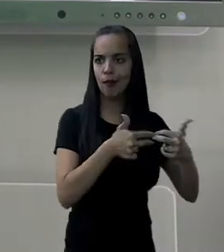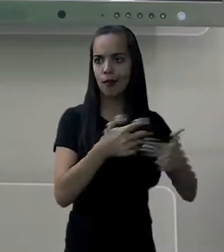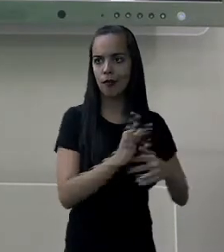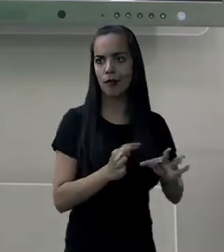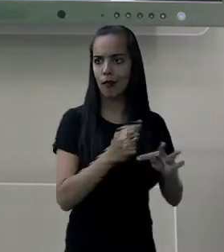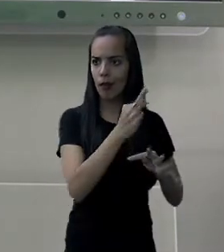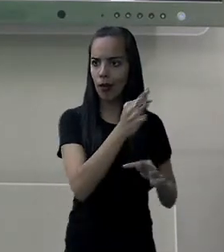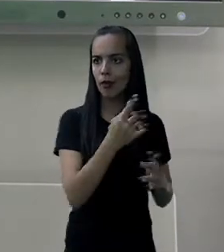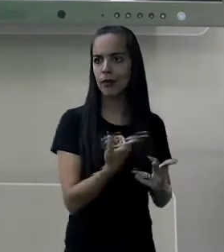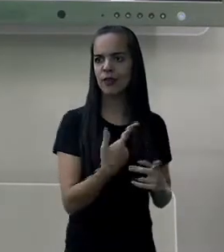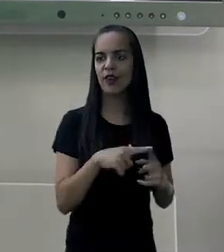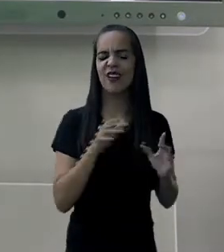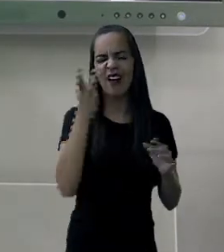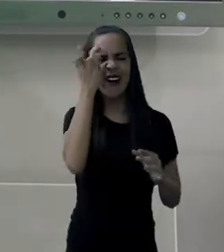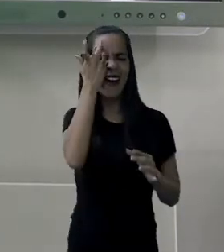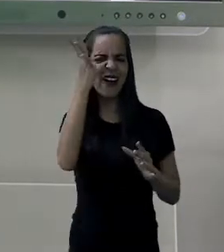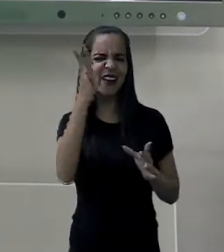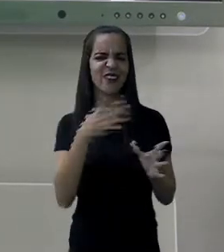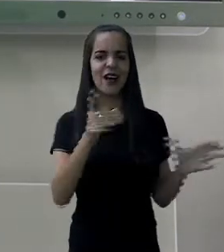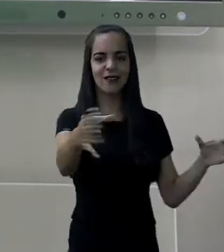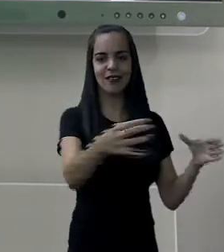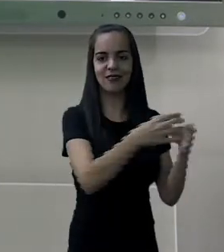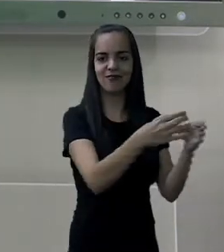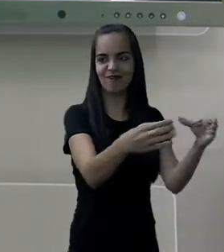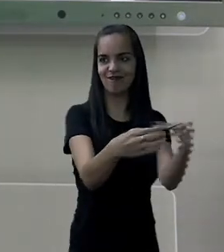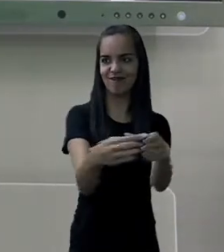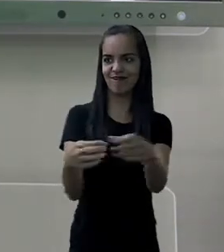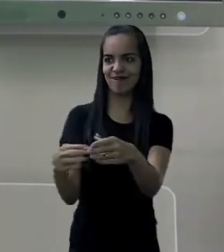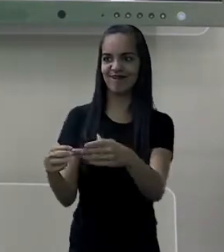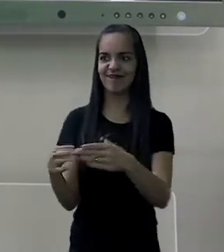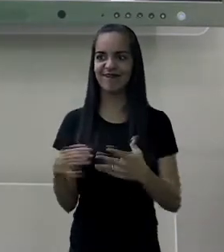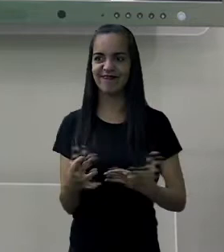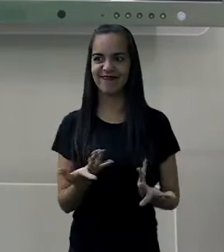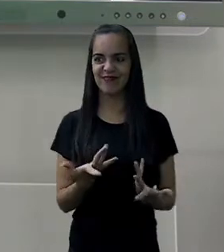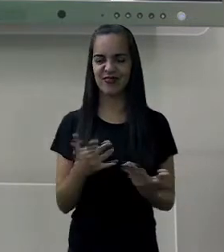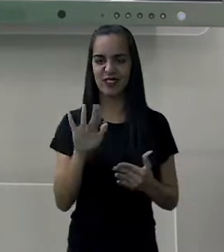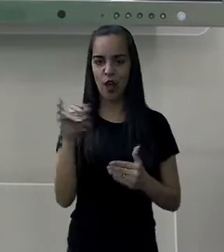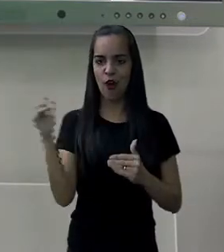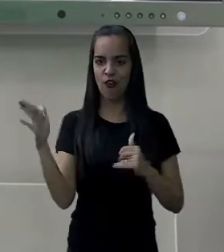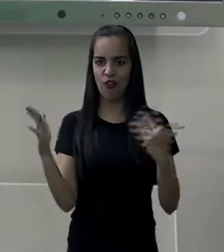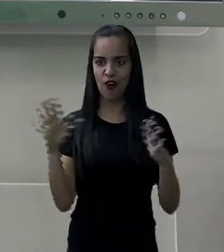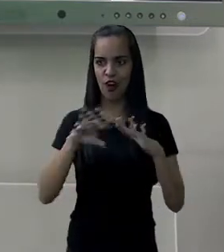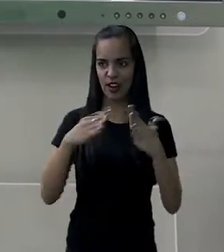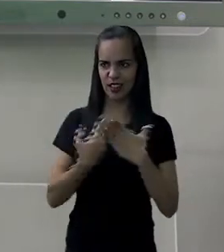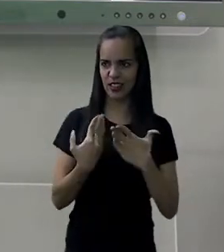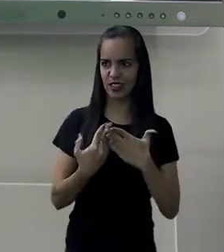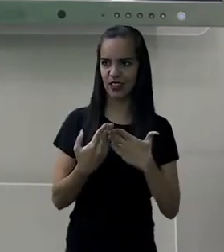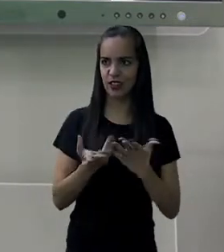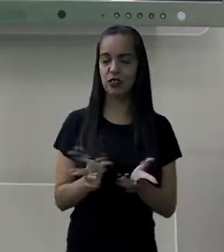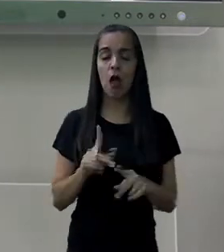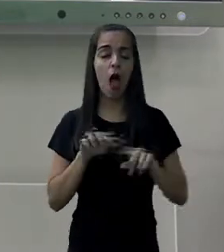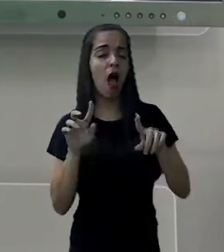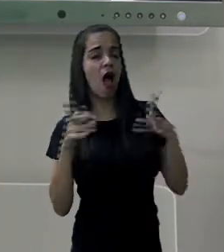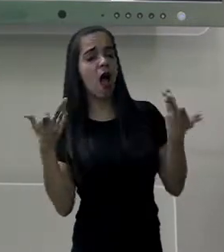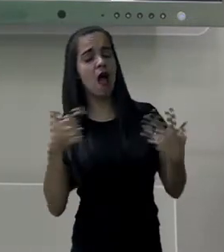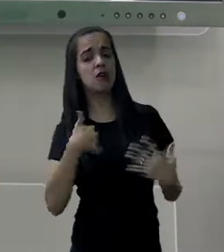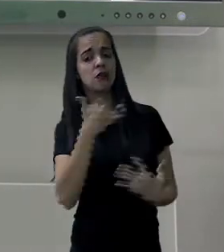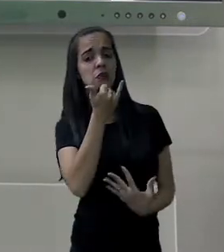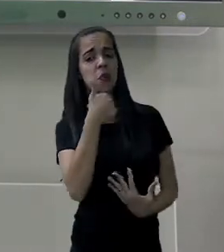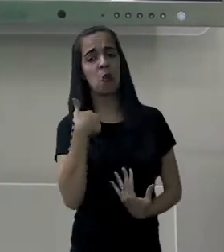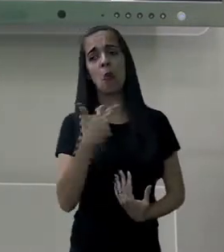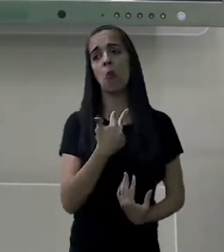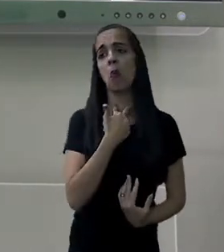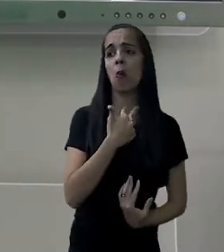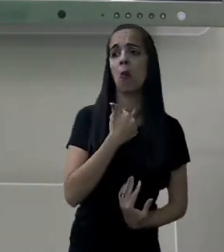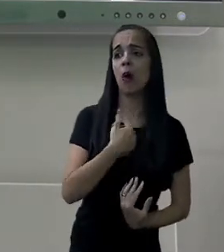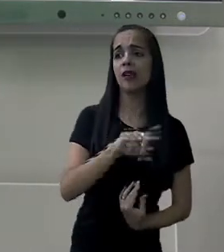Era fácil reunir todo mundo num horário fora da escola? Eu não posso porque eu tenho que arrumar a